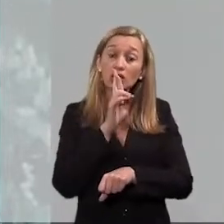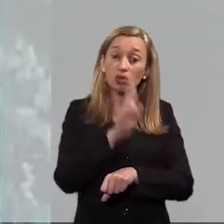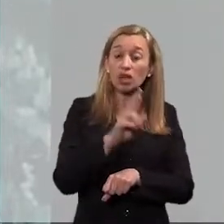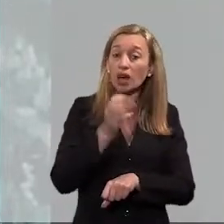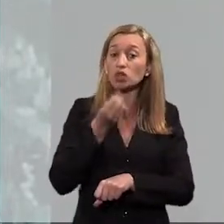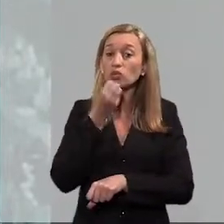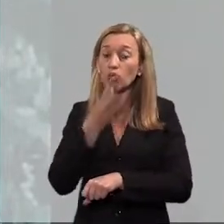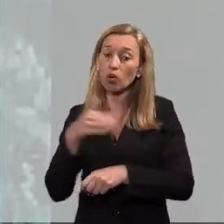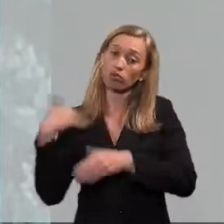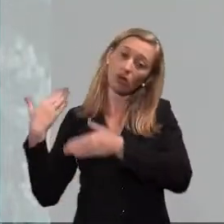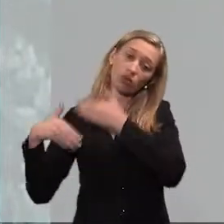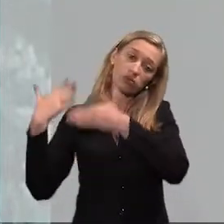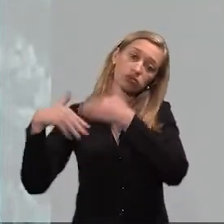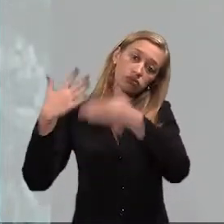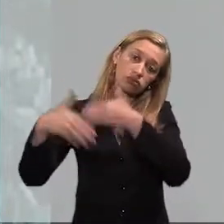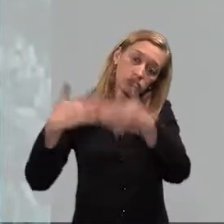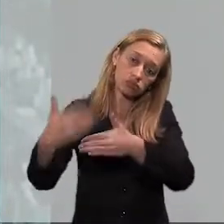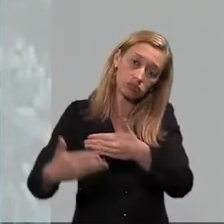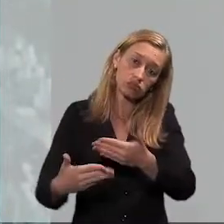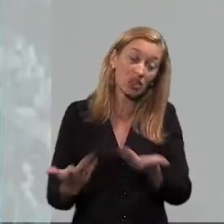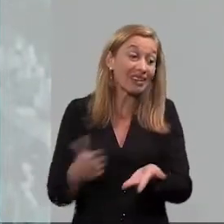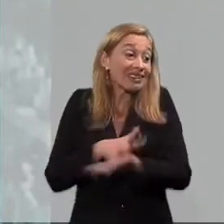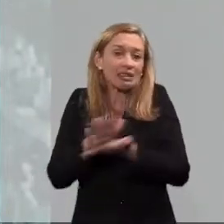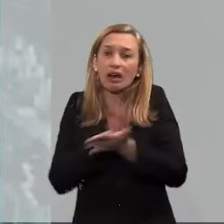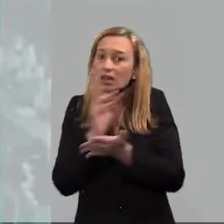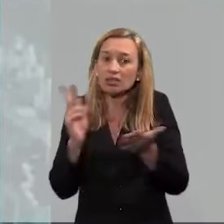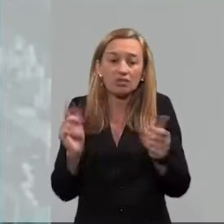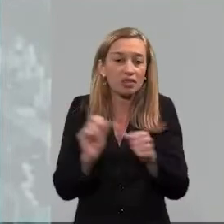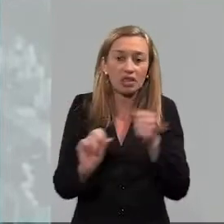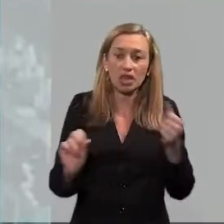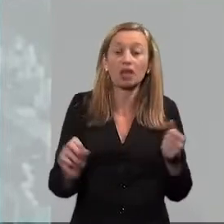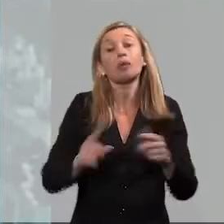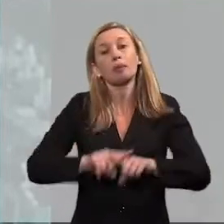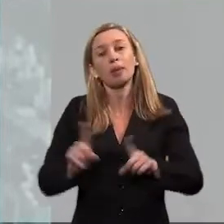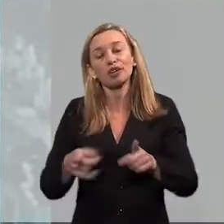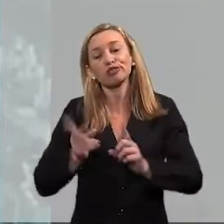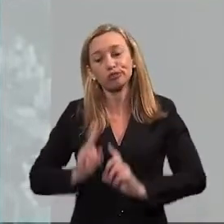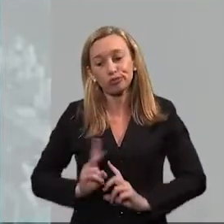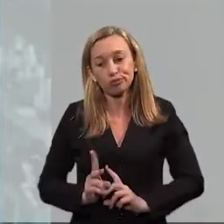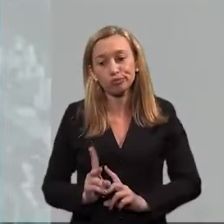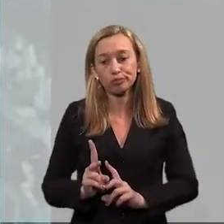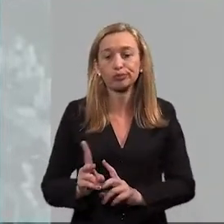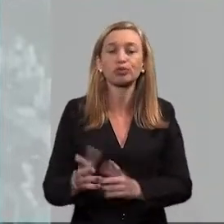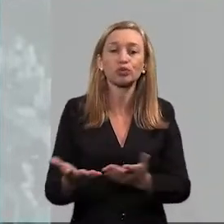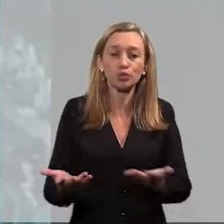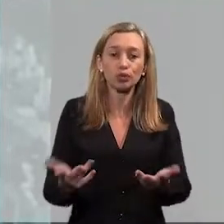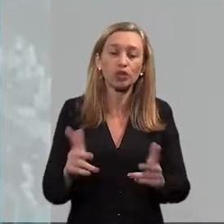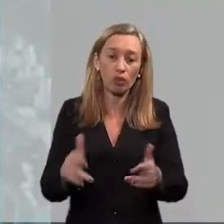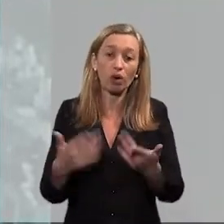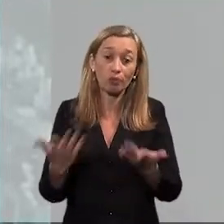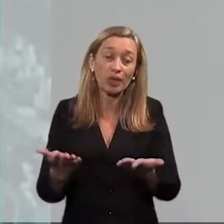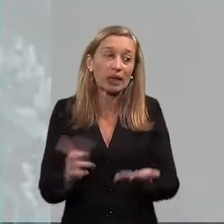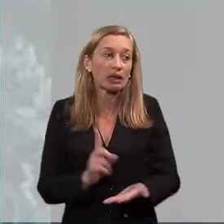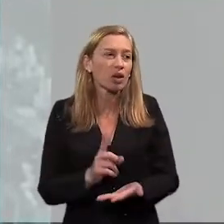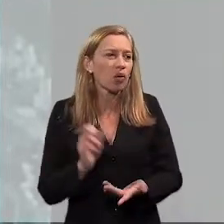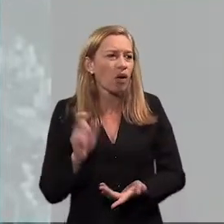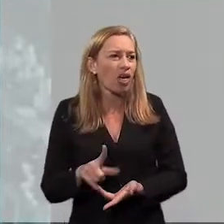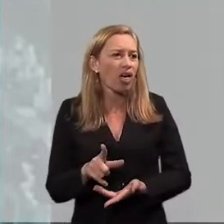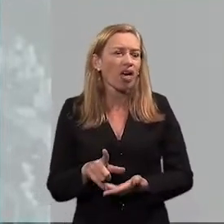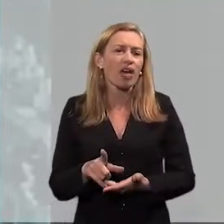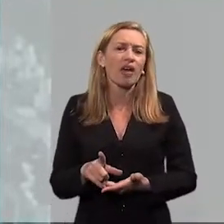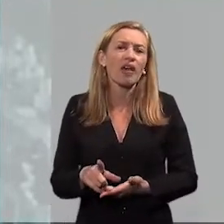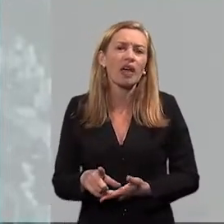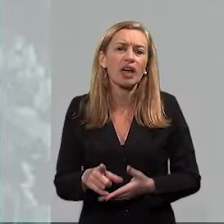apresente resultados positivos ao longo de um determinado período, e nada disso foi feito. Nada disso continua sendo feito. Veja bem, não